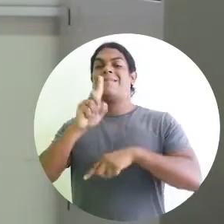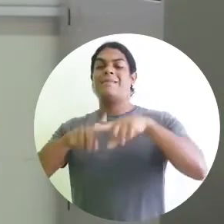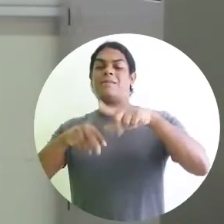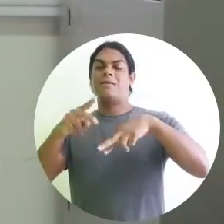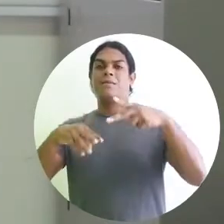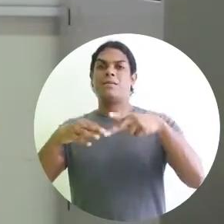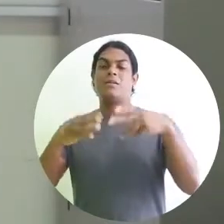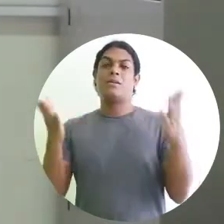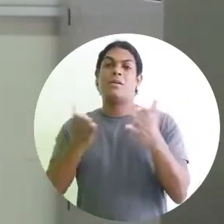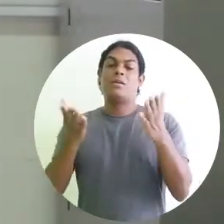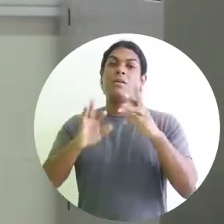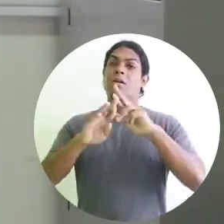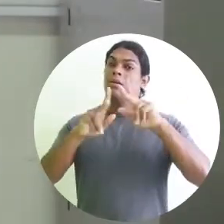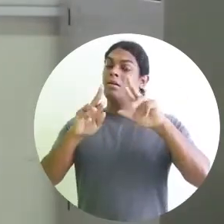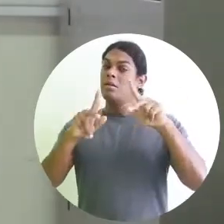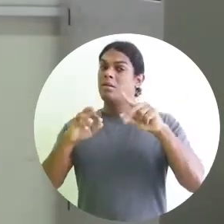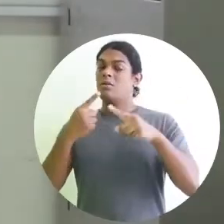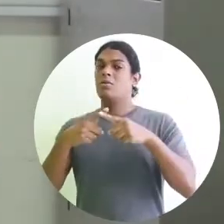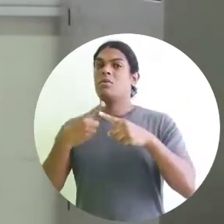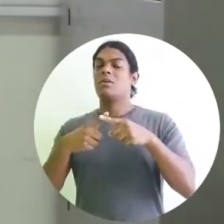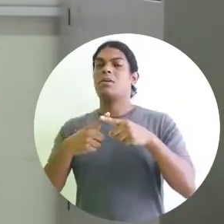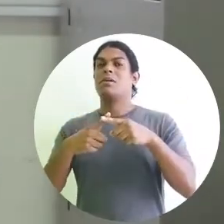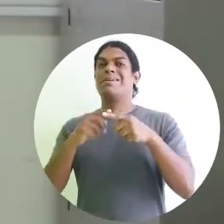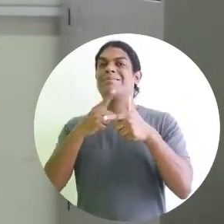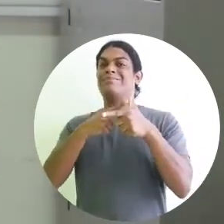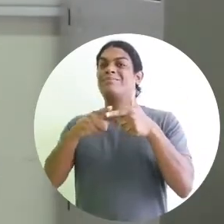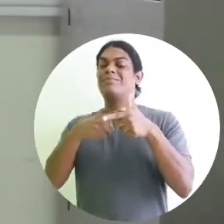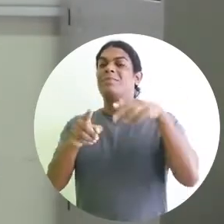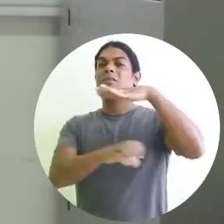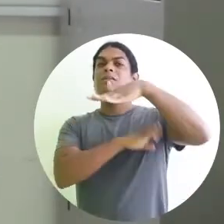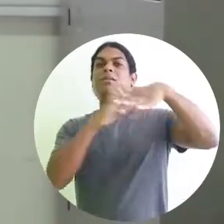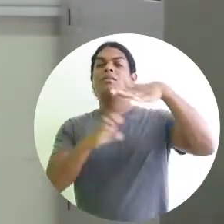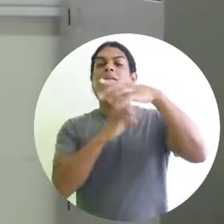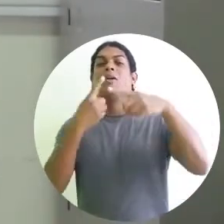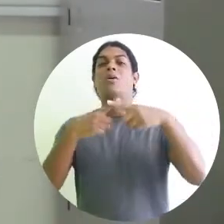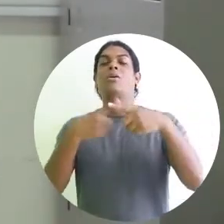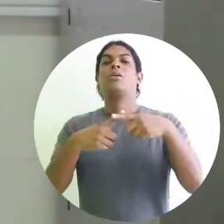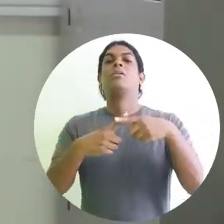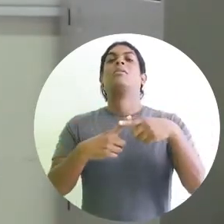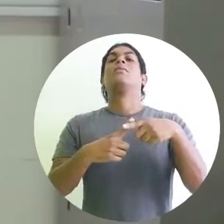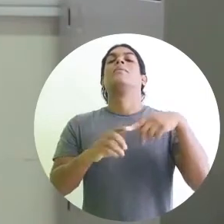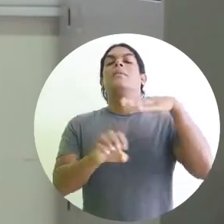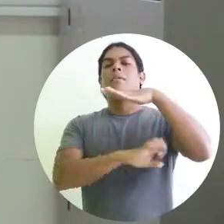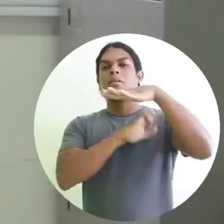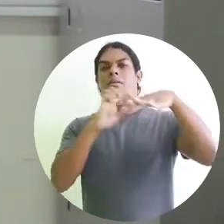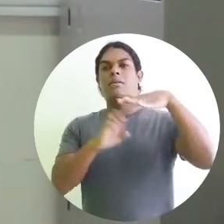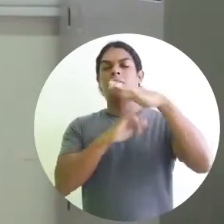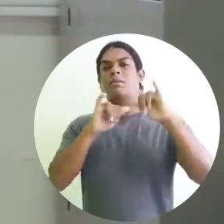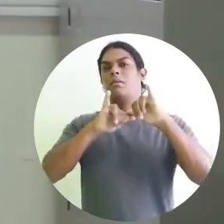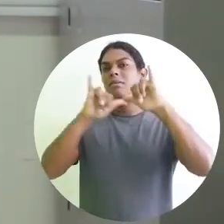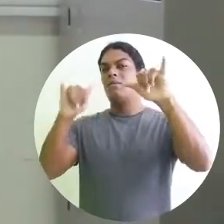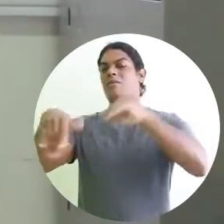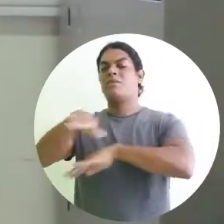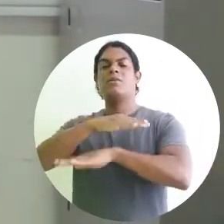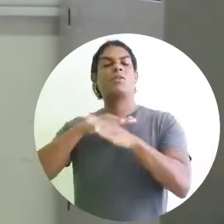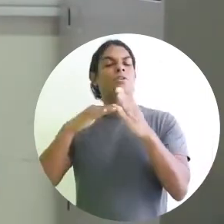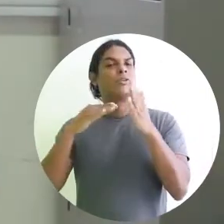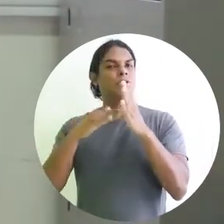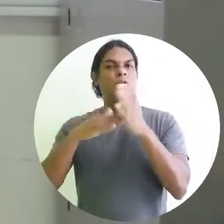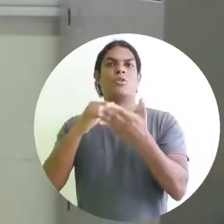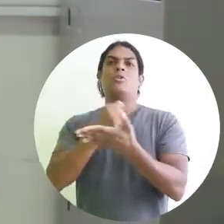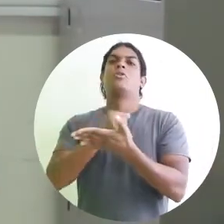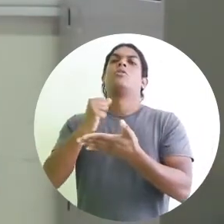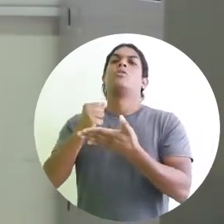o maior risco é para o exportador, porque o exportador envia todos os documentos que são necessários, que é o